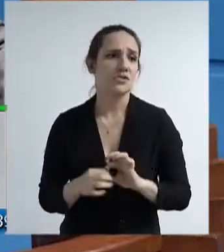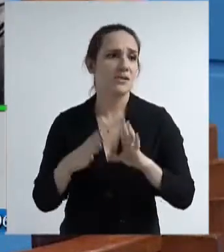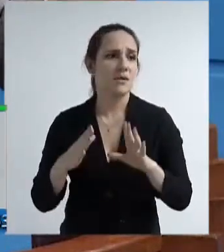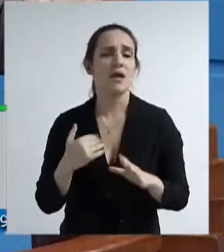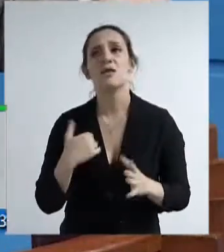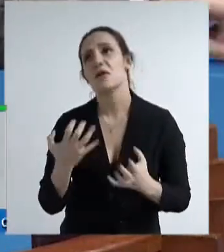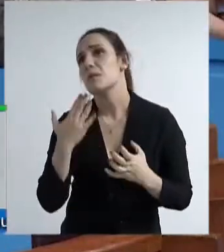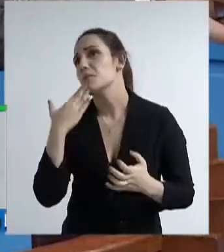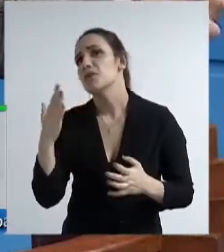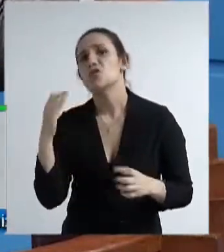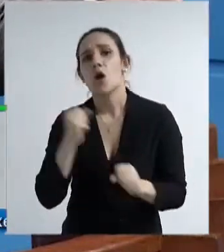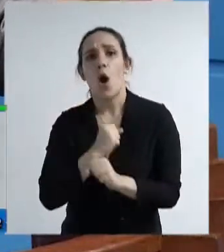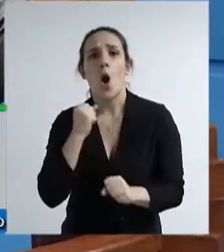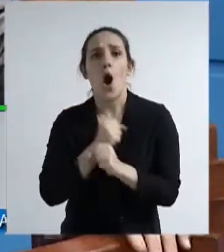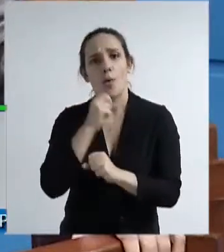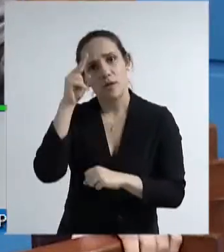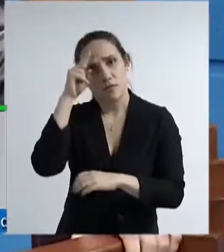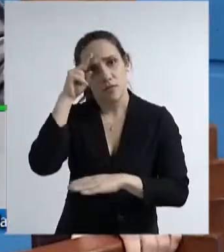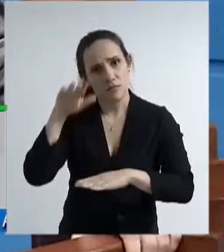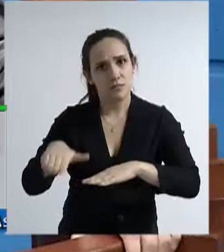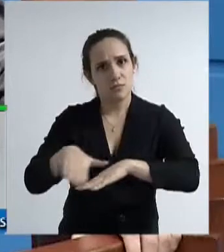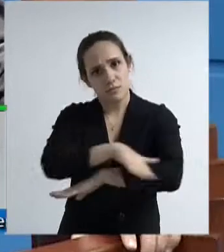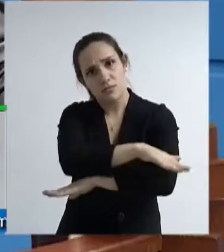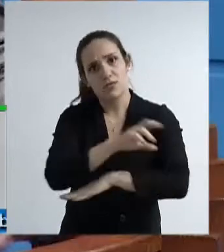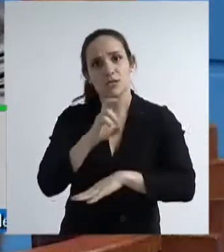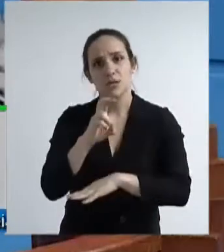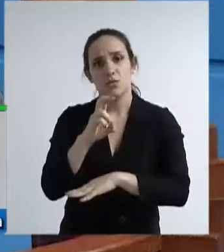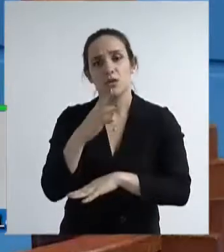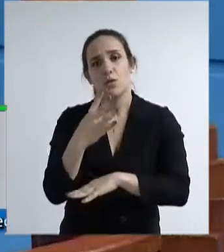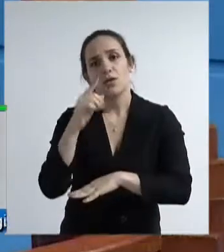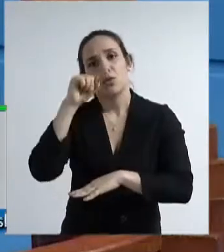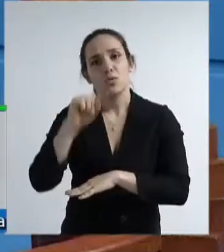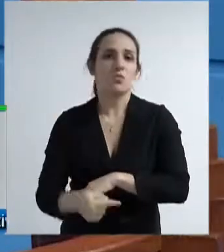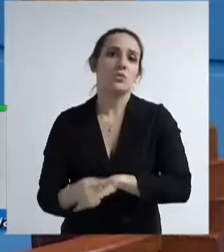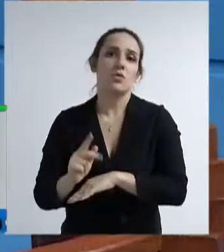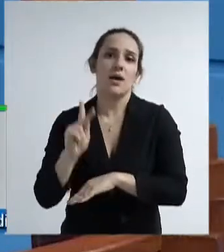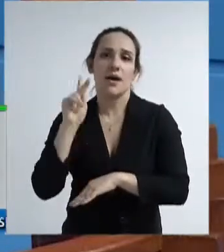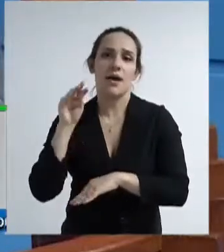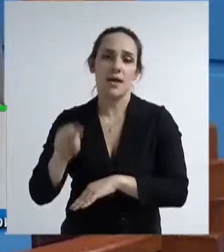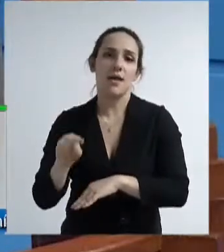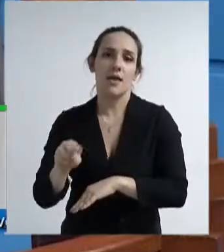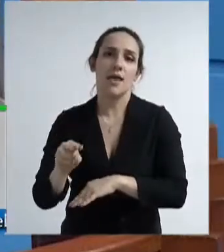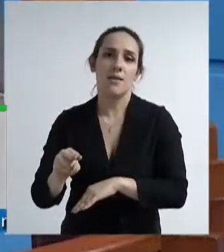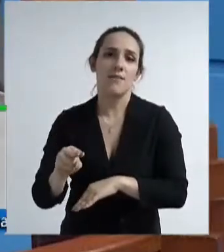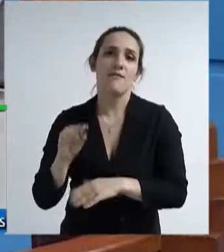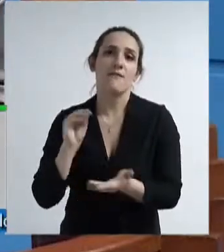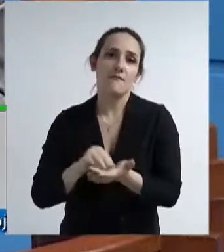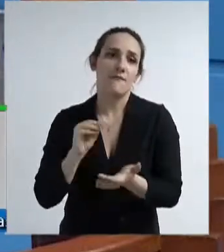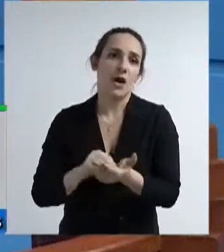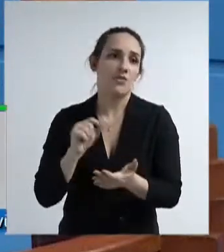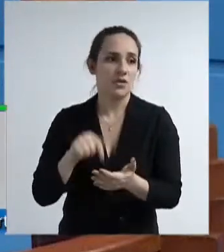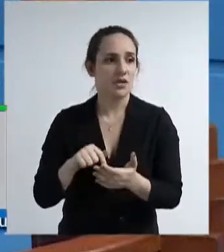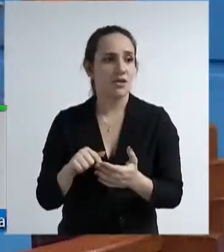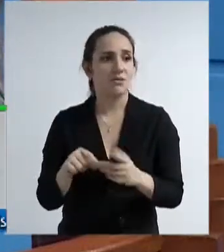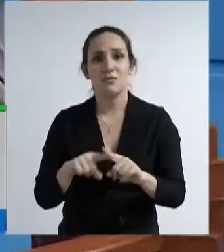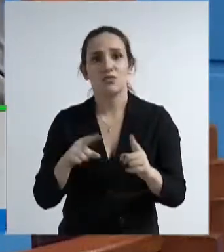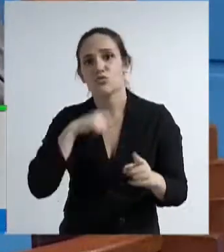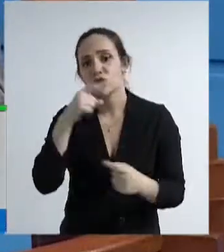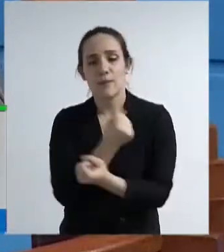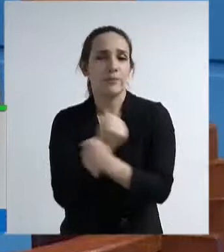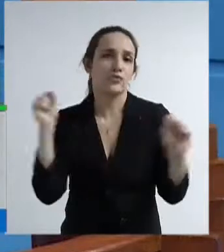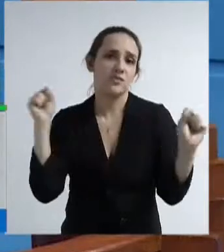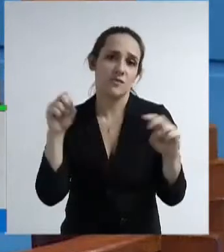asfaltasse os outros 54 mil quilômetros de estradas de terra que ainda restam e ligam os 4 cantos do nosso estado.